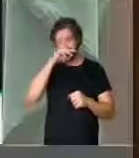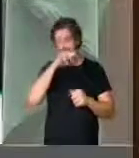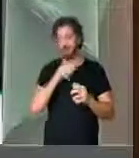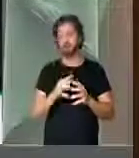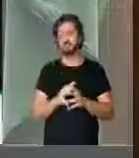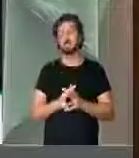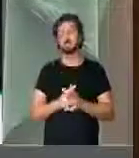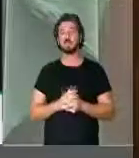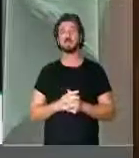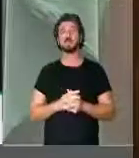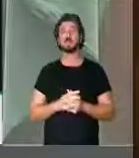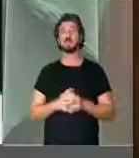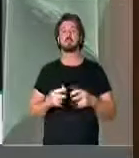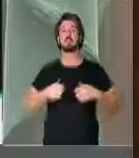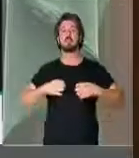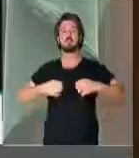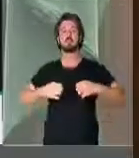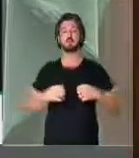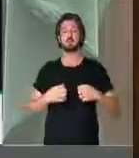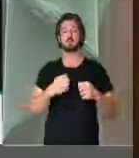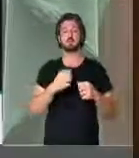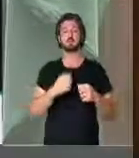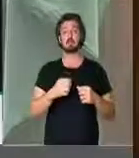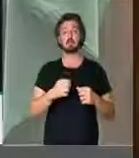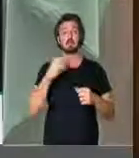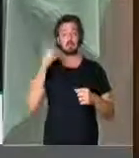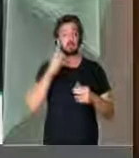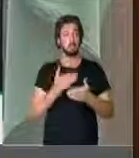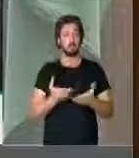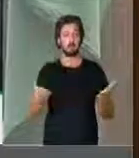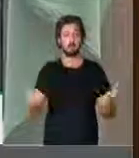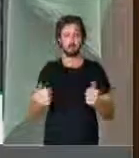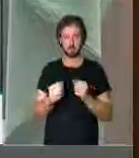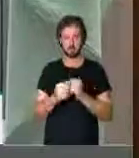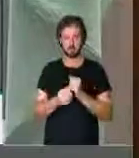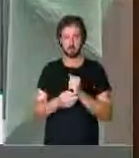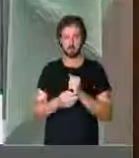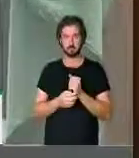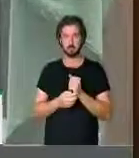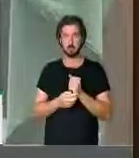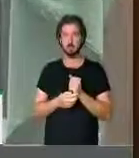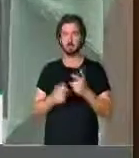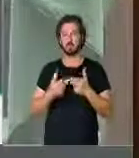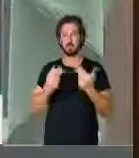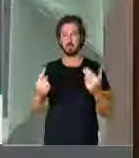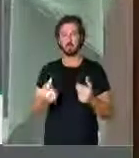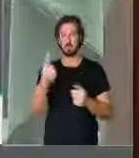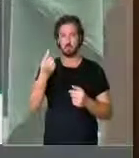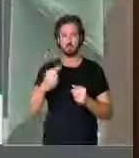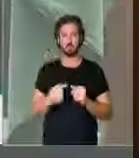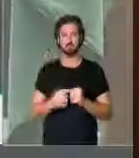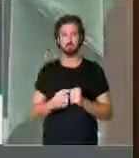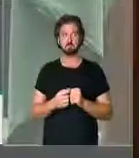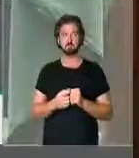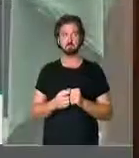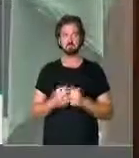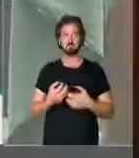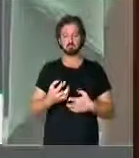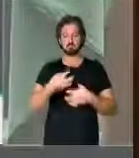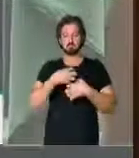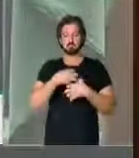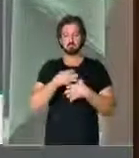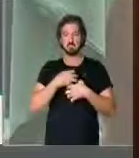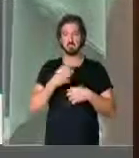tá? Senhoras e senhores deputados, se tem uma coisa que marca a